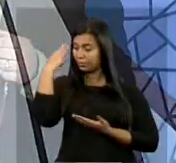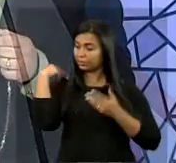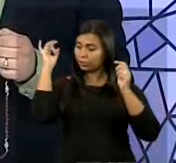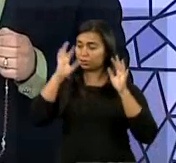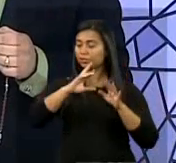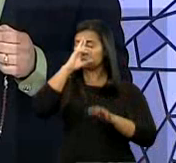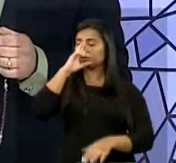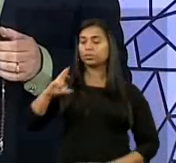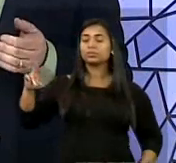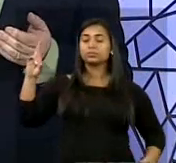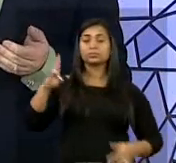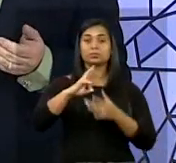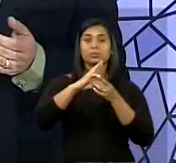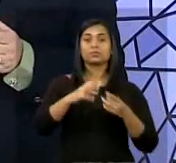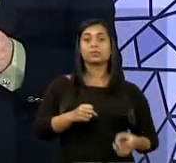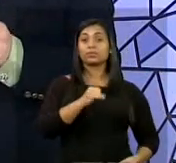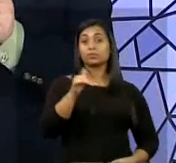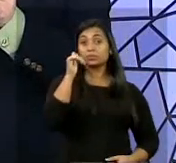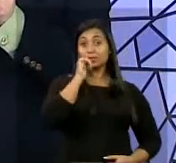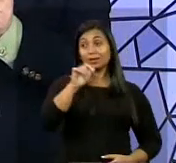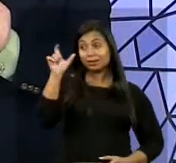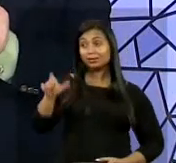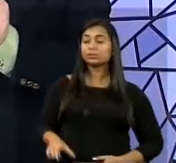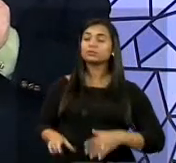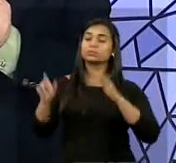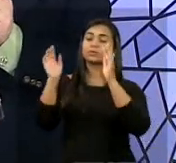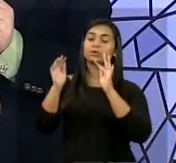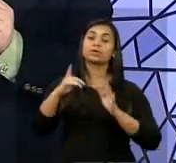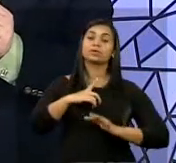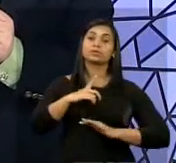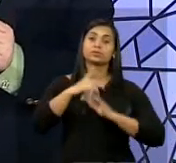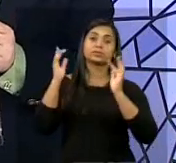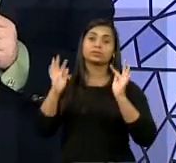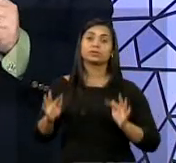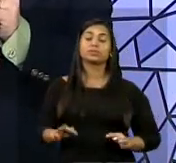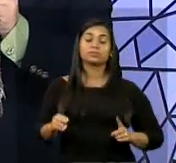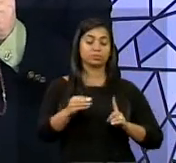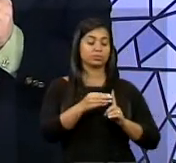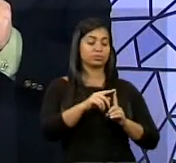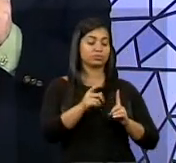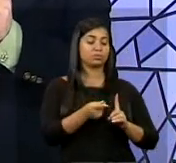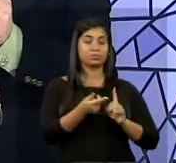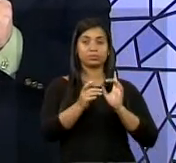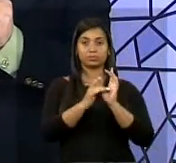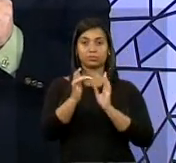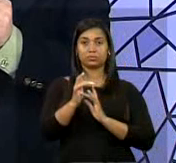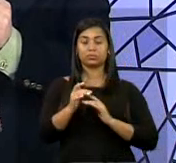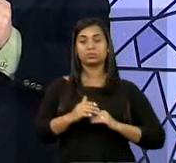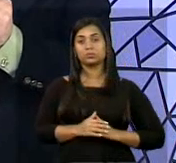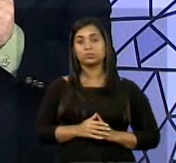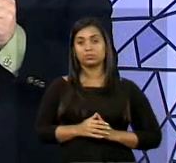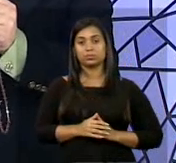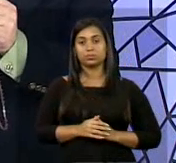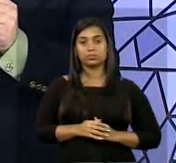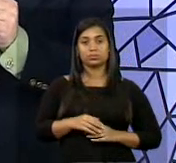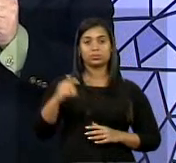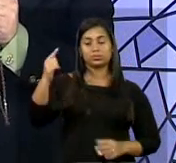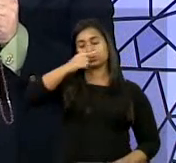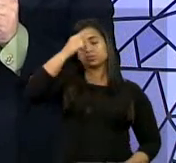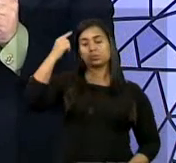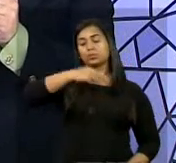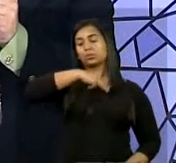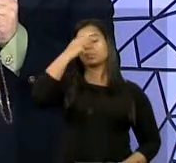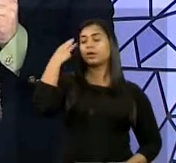Ave Maria, cheia de graça, o Senhor é convosco. Bendita sois vós entre as mulheres e bendito é o fruto do vosso ventre,